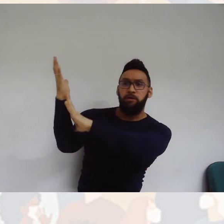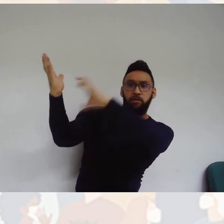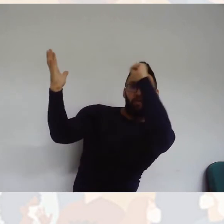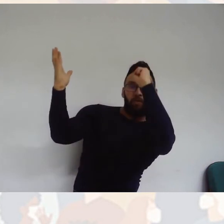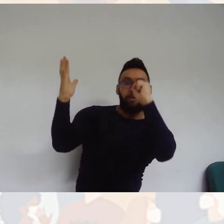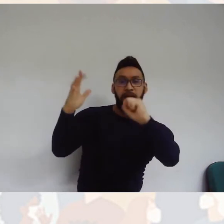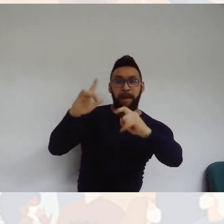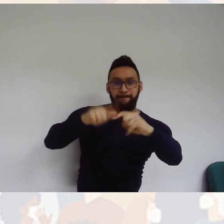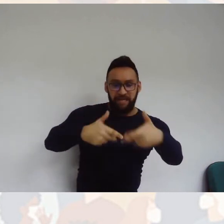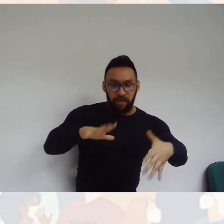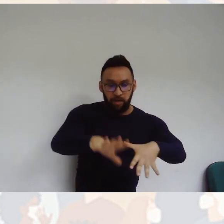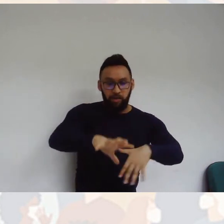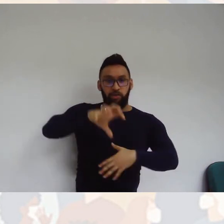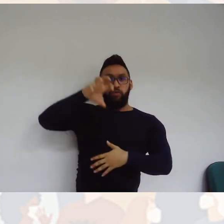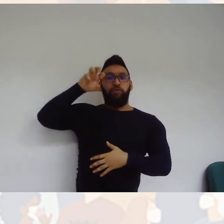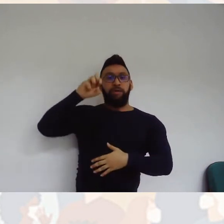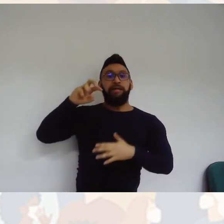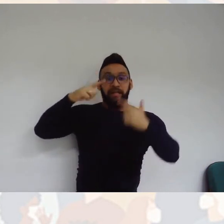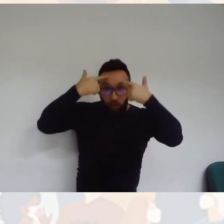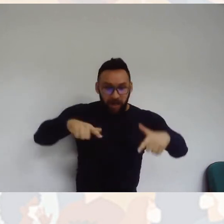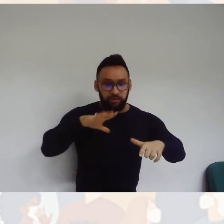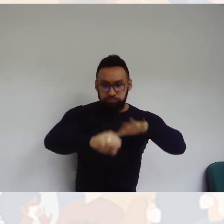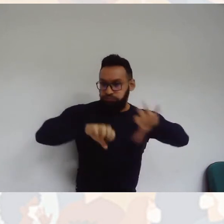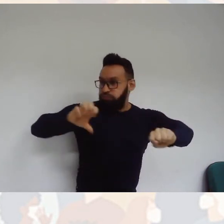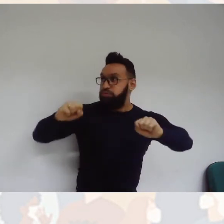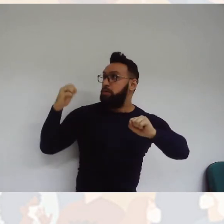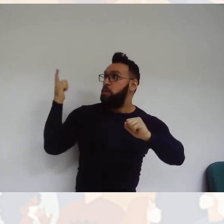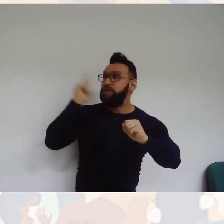as levam a falar de